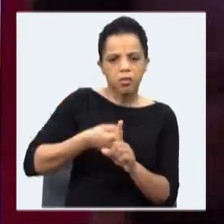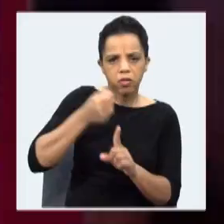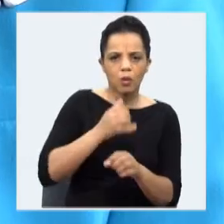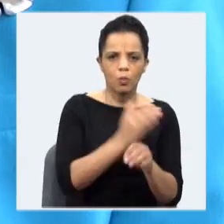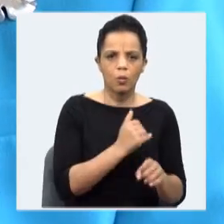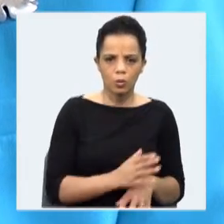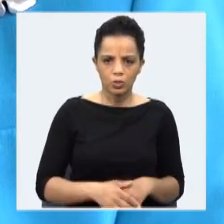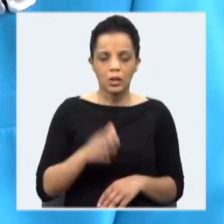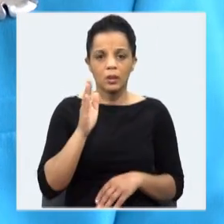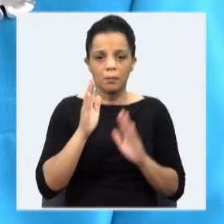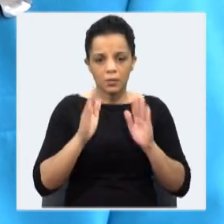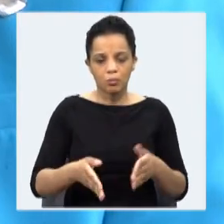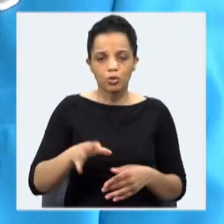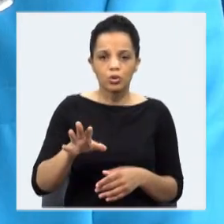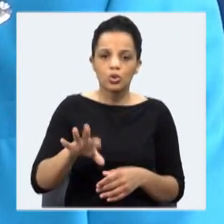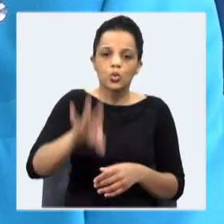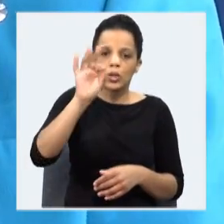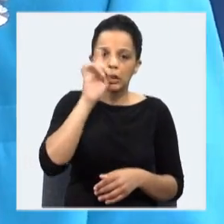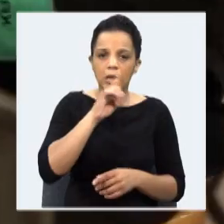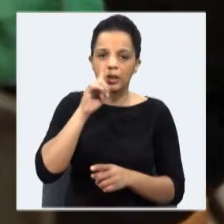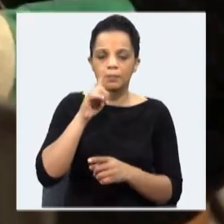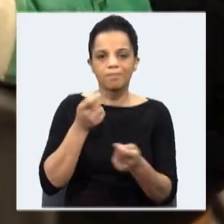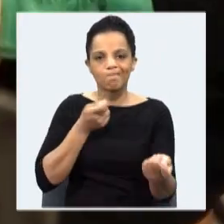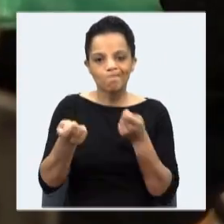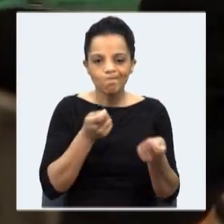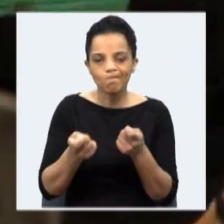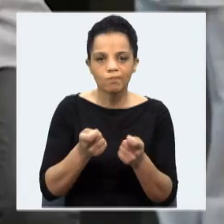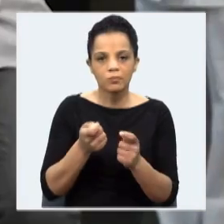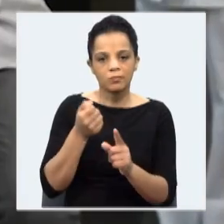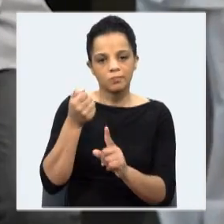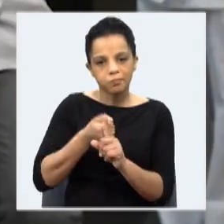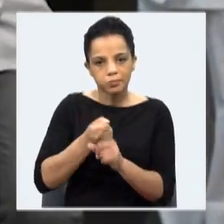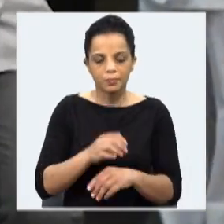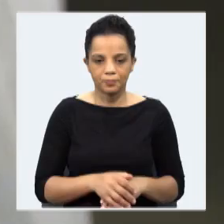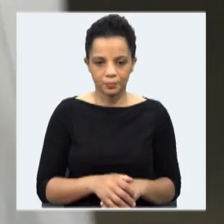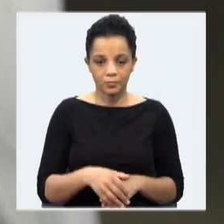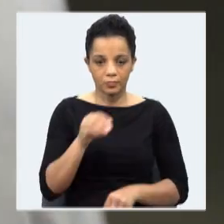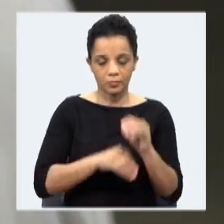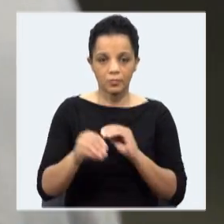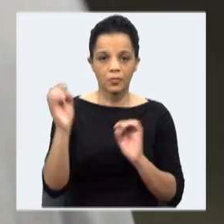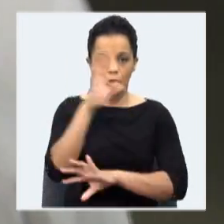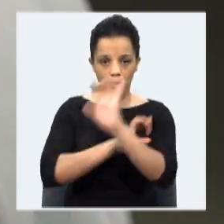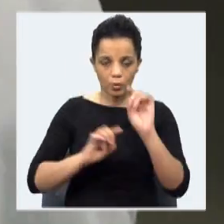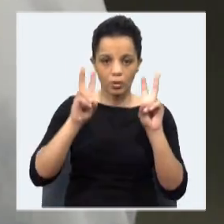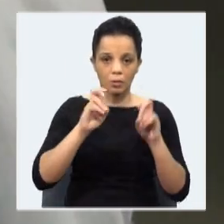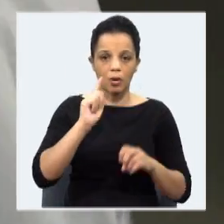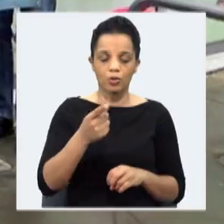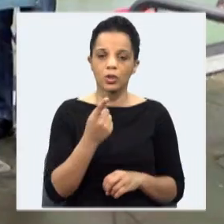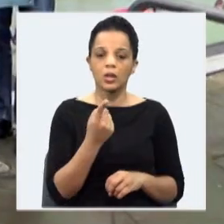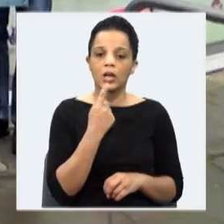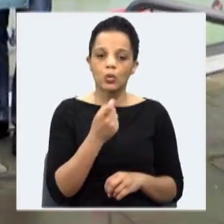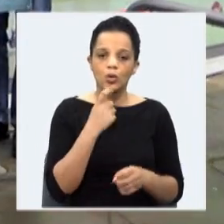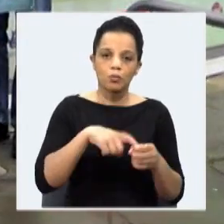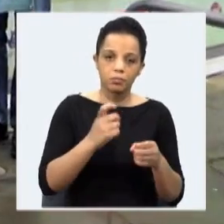combates, onde nós precisamos de escolher quem é que vai liderar esses combates. Nestas eleições europeias estão em jogo questões como